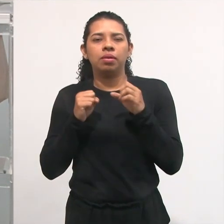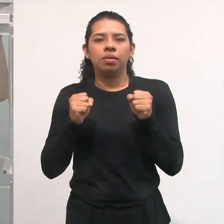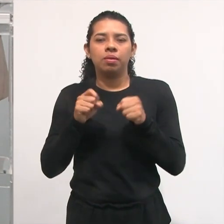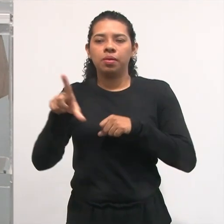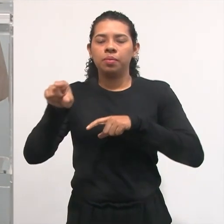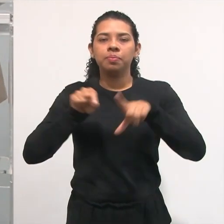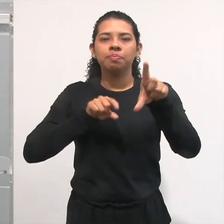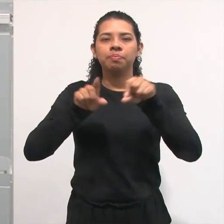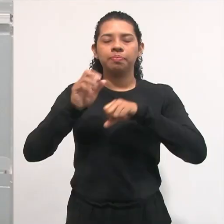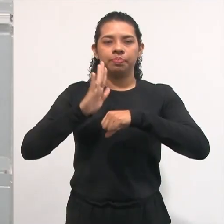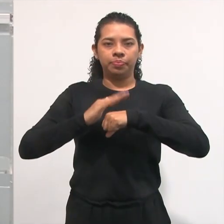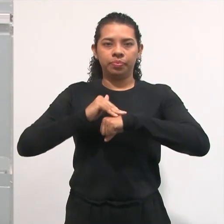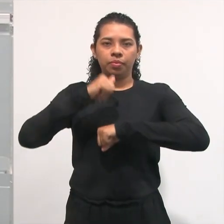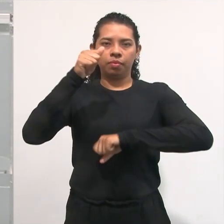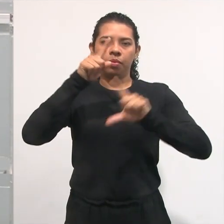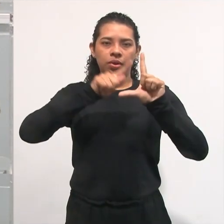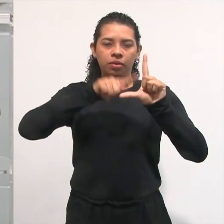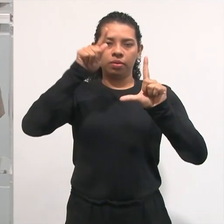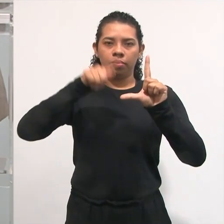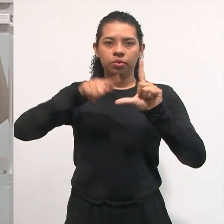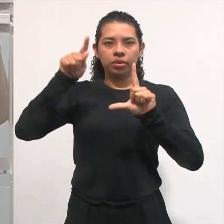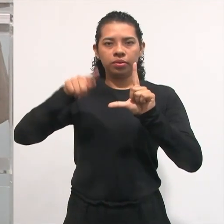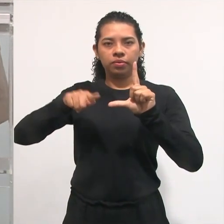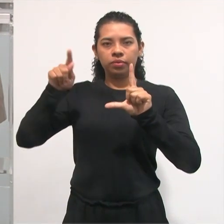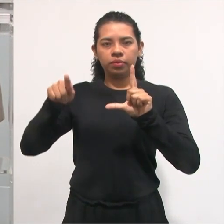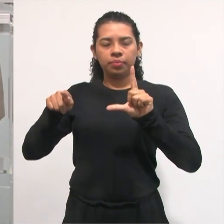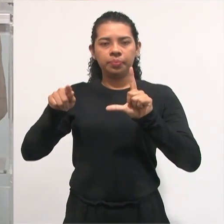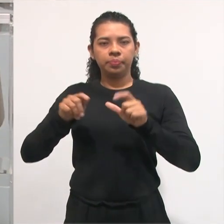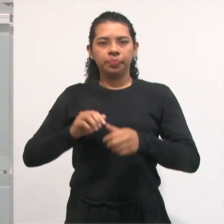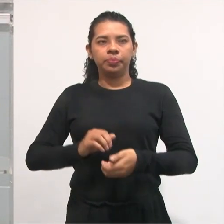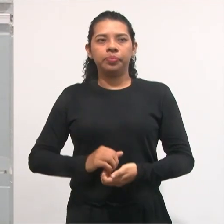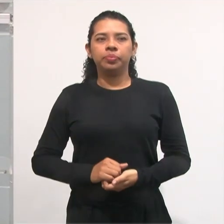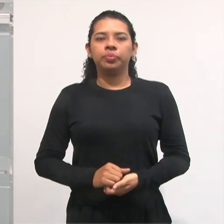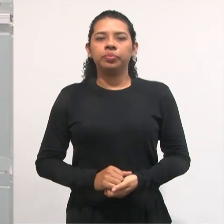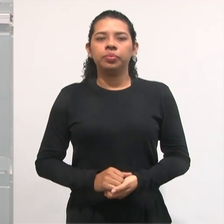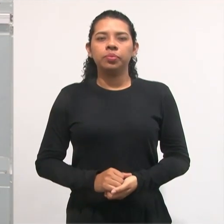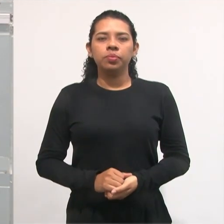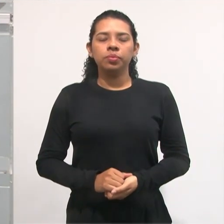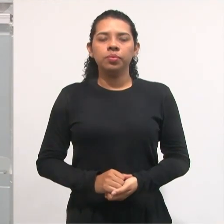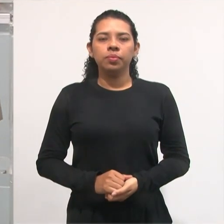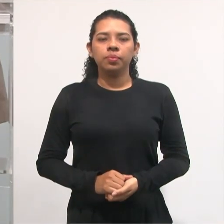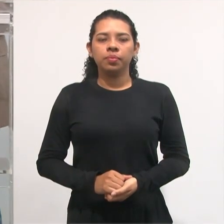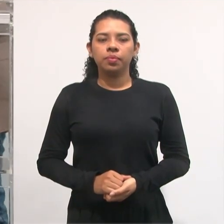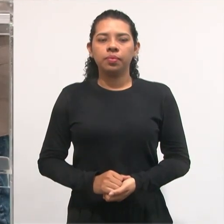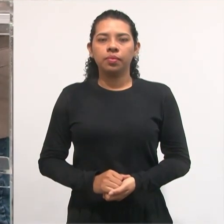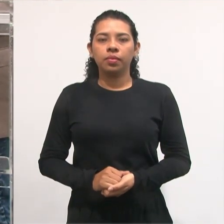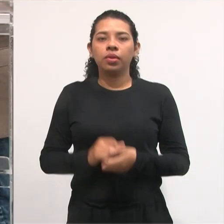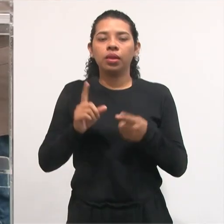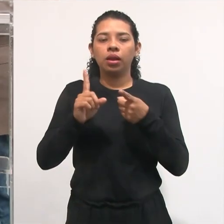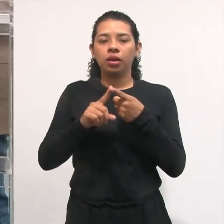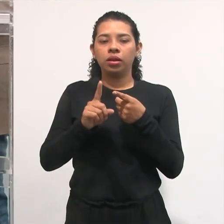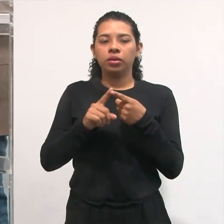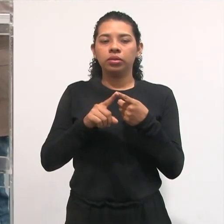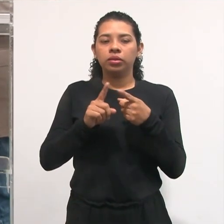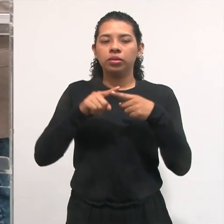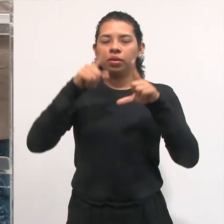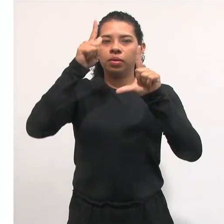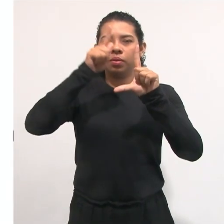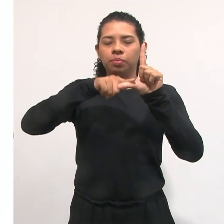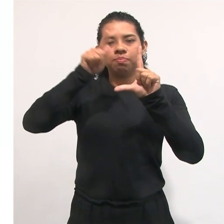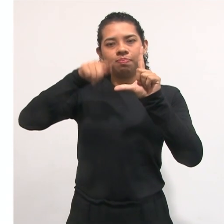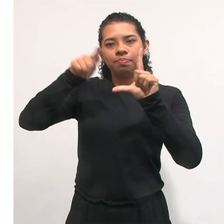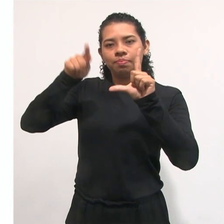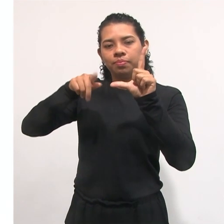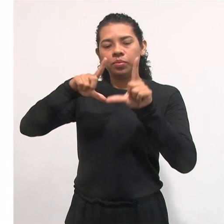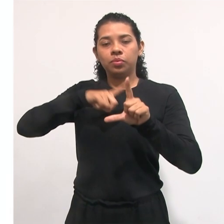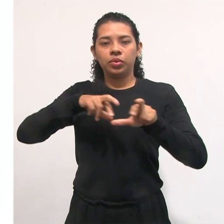tabela dessa, saiba interpretar essa informação e que possa tomar a decisão mais assertiva possível.